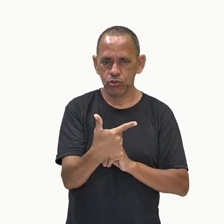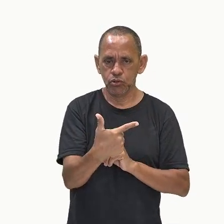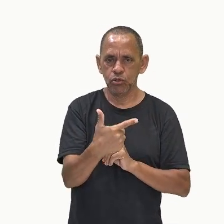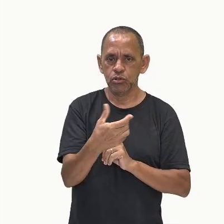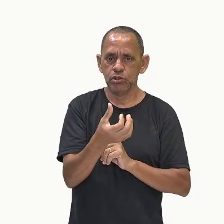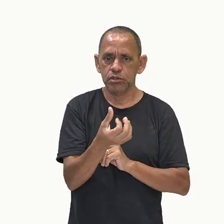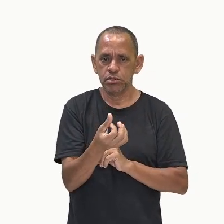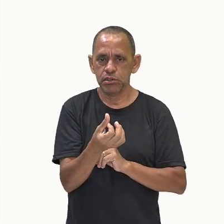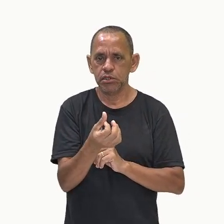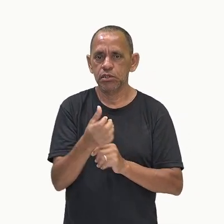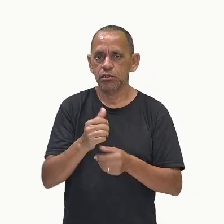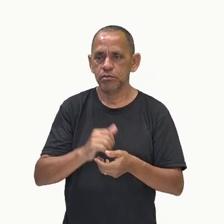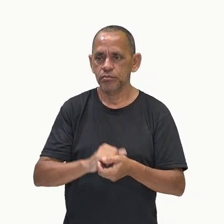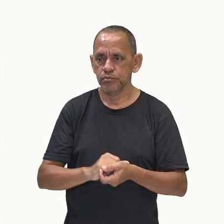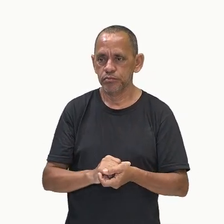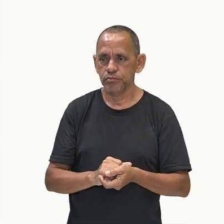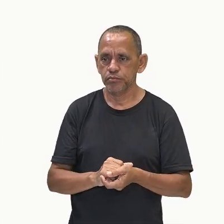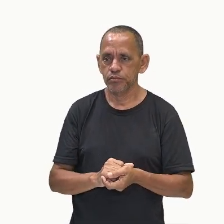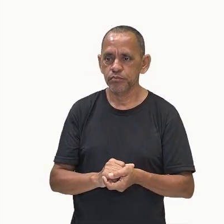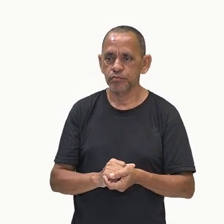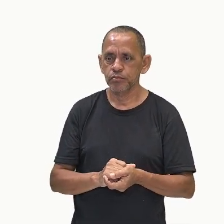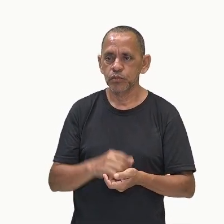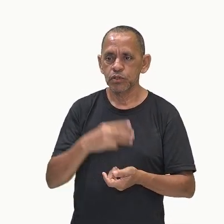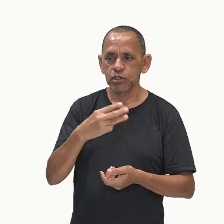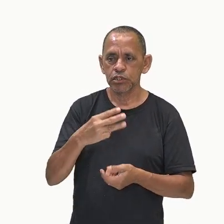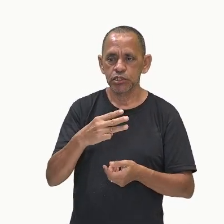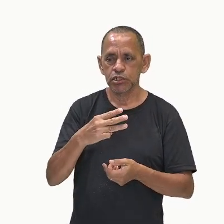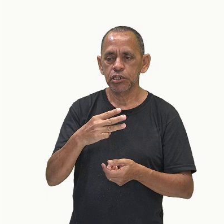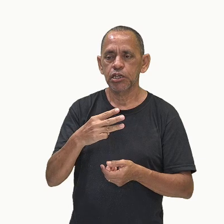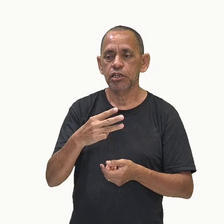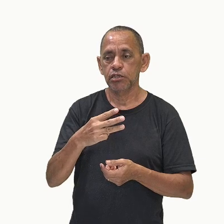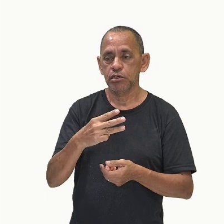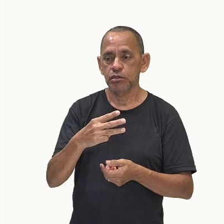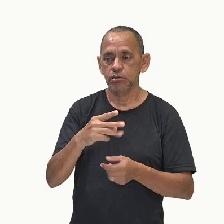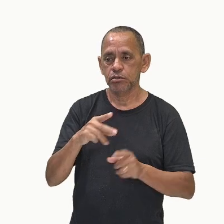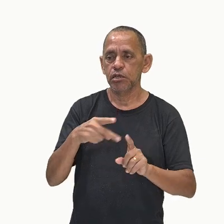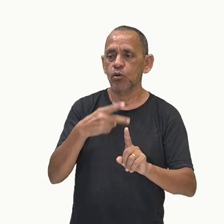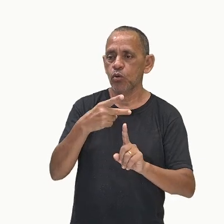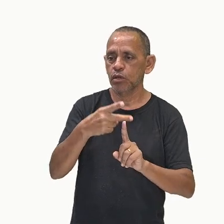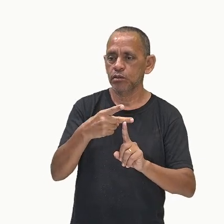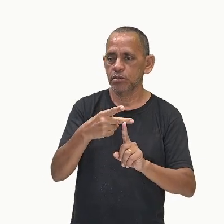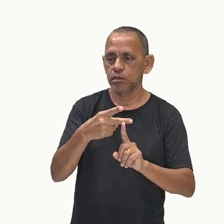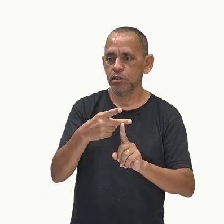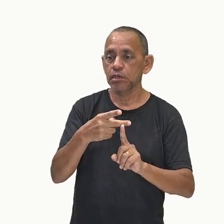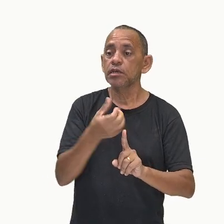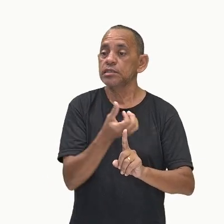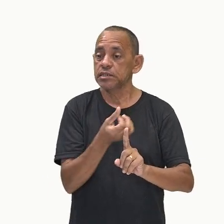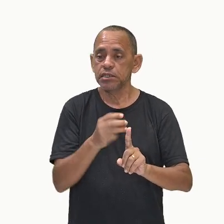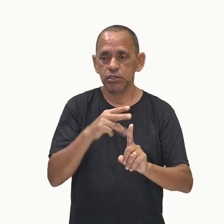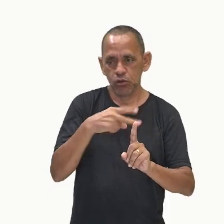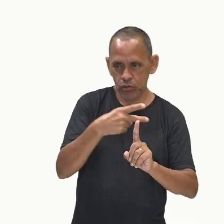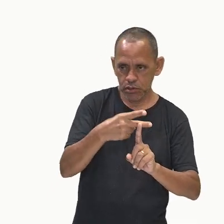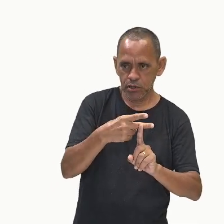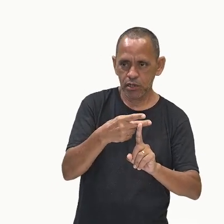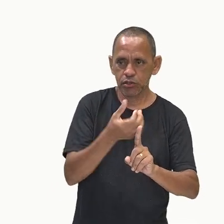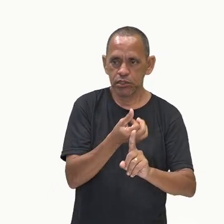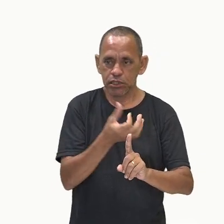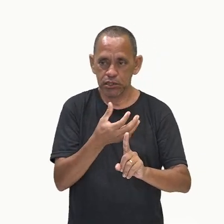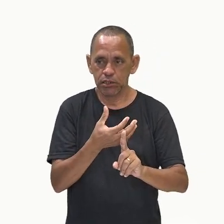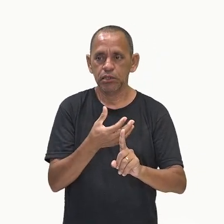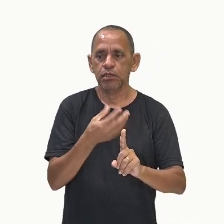menos 3 ao quadrado. 6 ao quadrado é igual a 36, certo? Menos